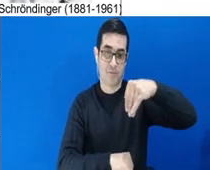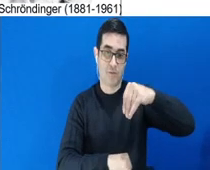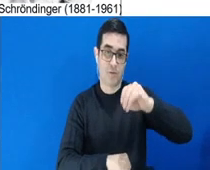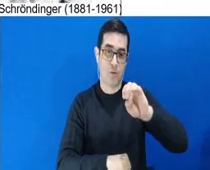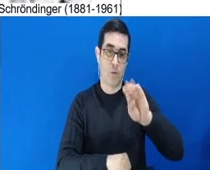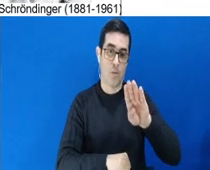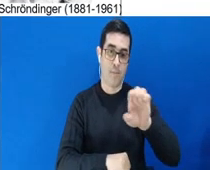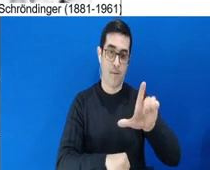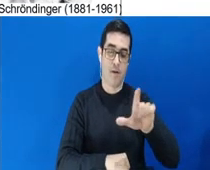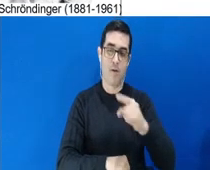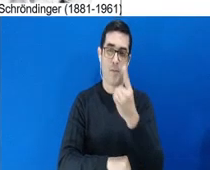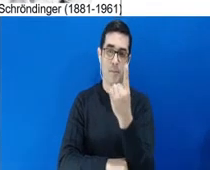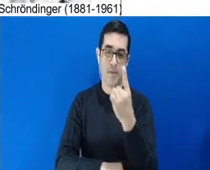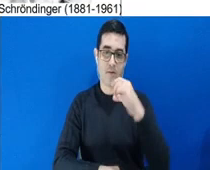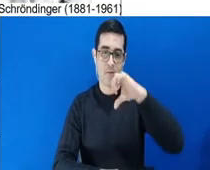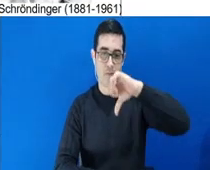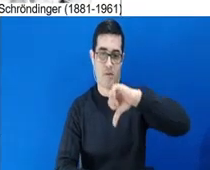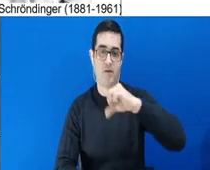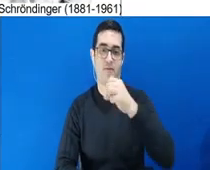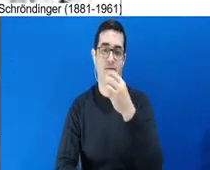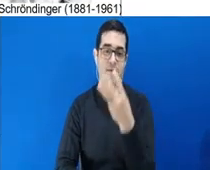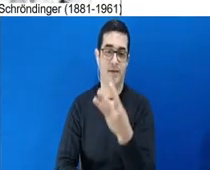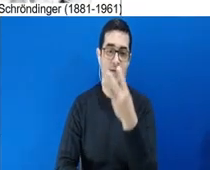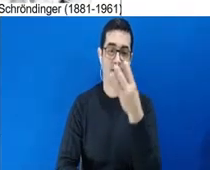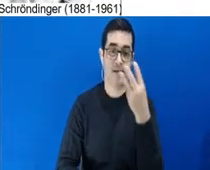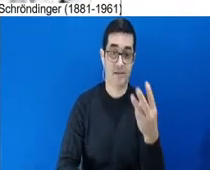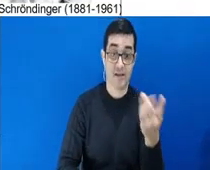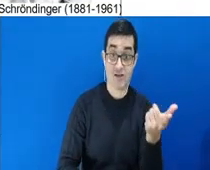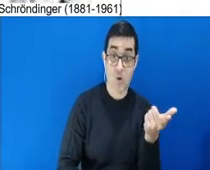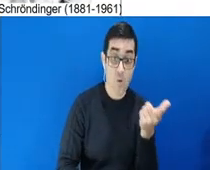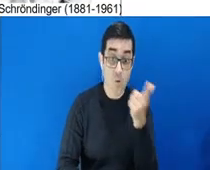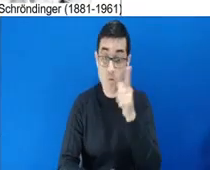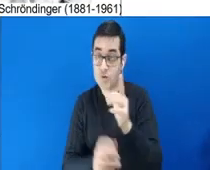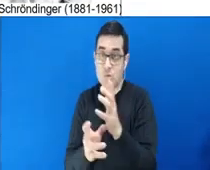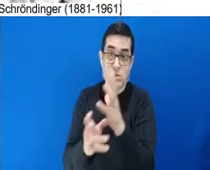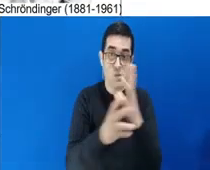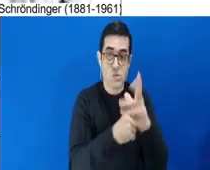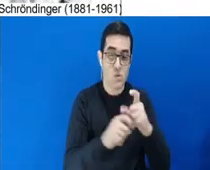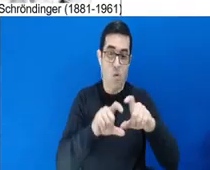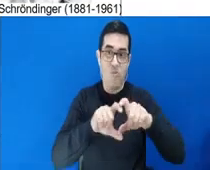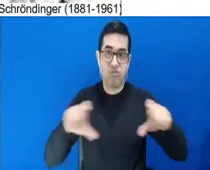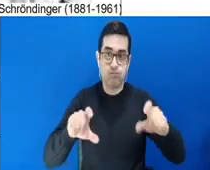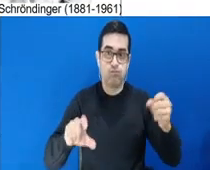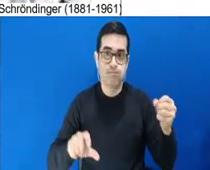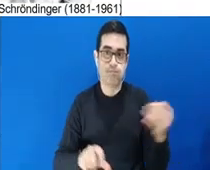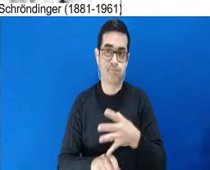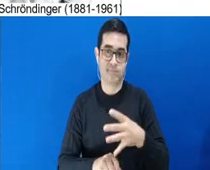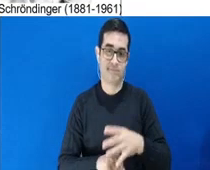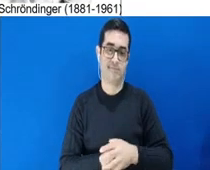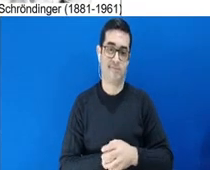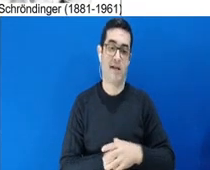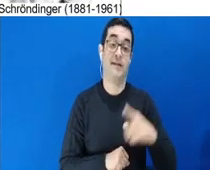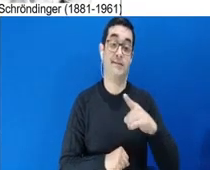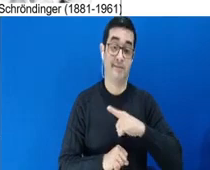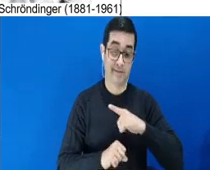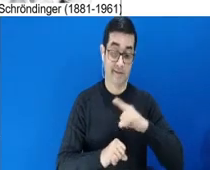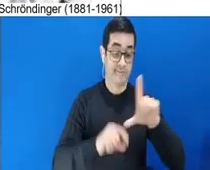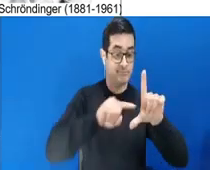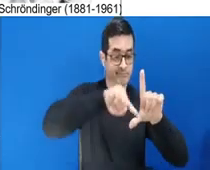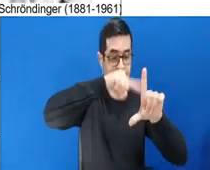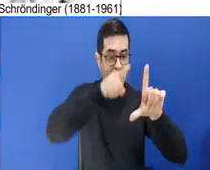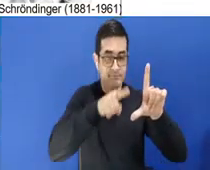nova forma da teoria atômica. Aí ele dá essa característica de onda, então ele calcula, né, com a função